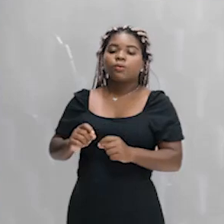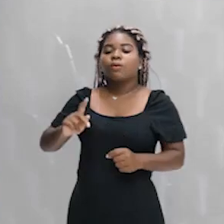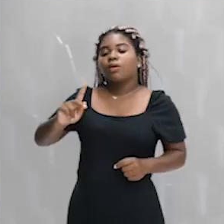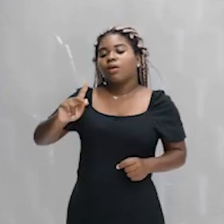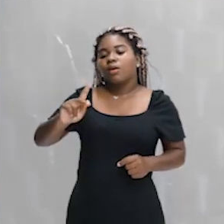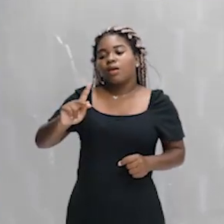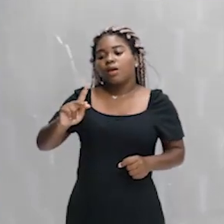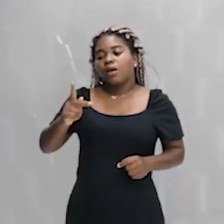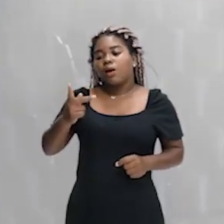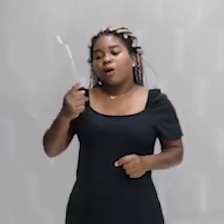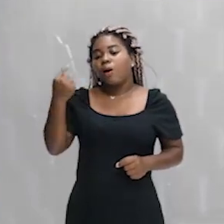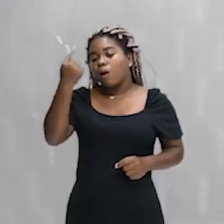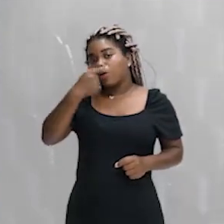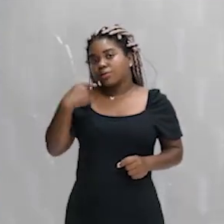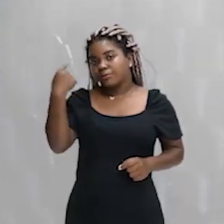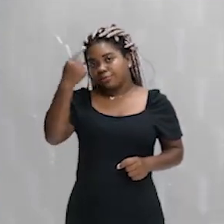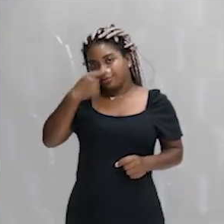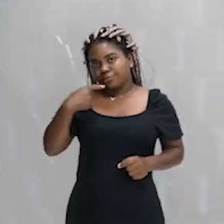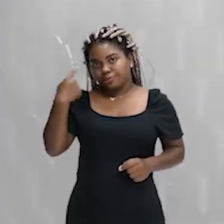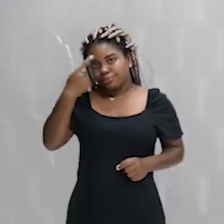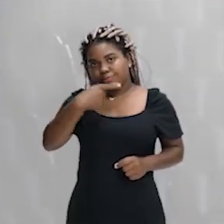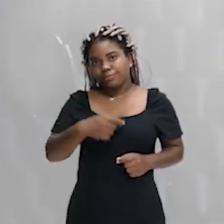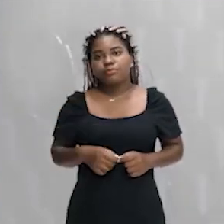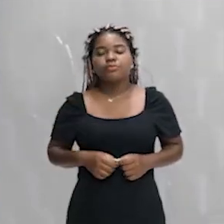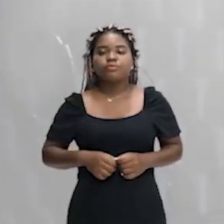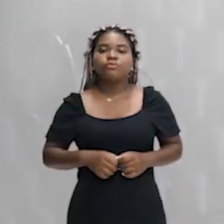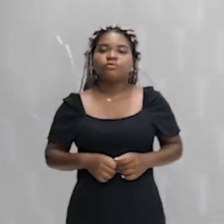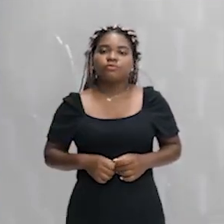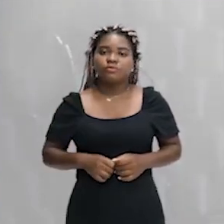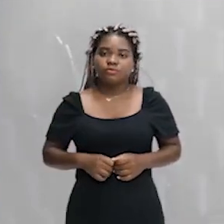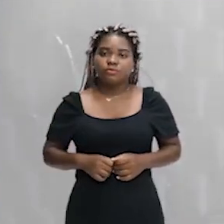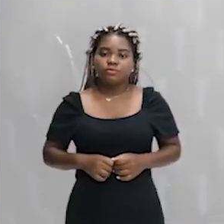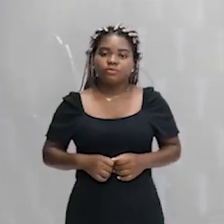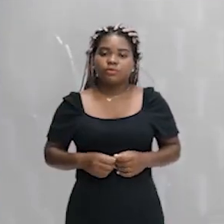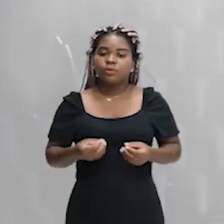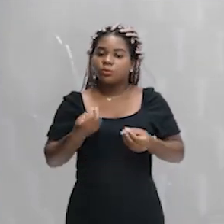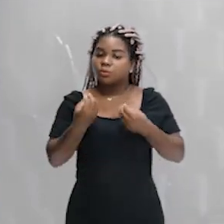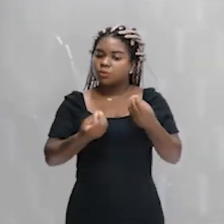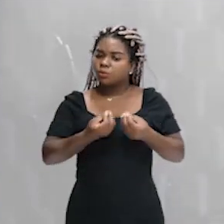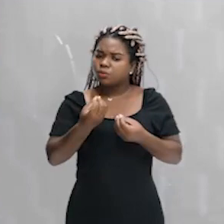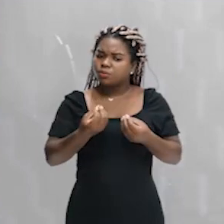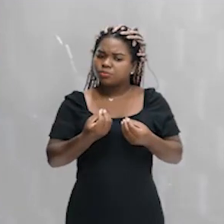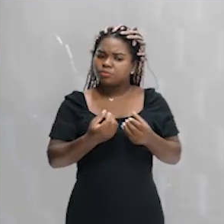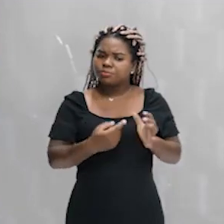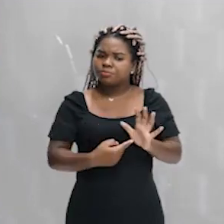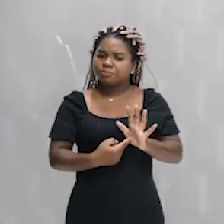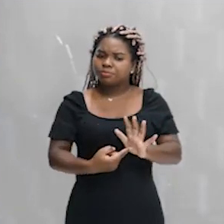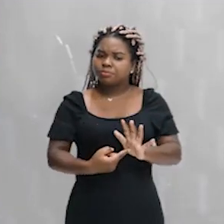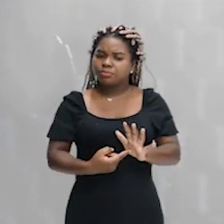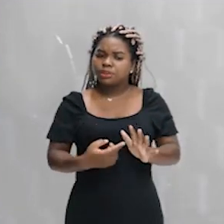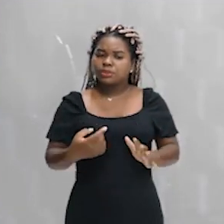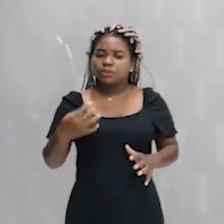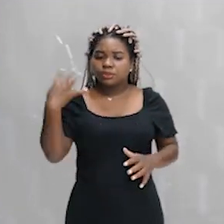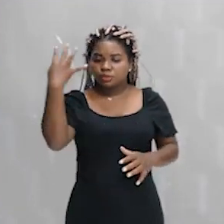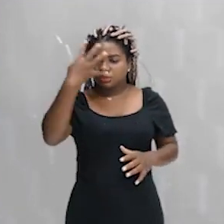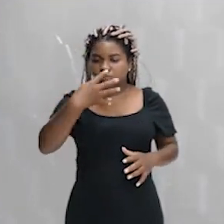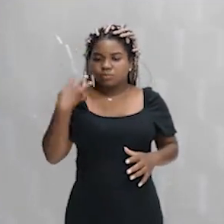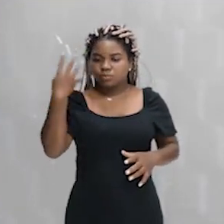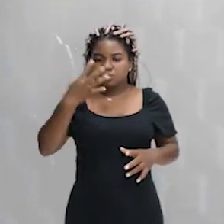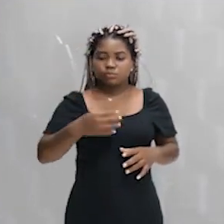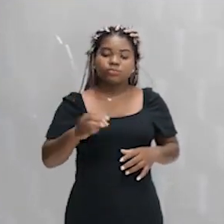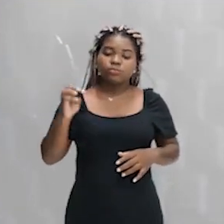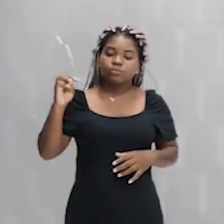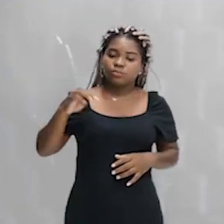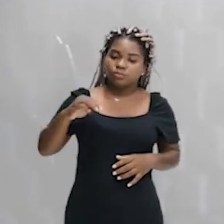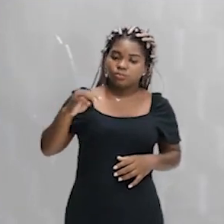em uma estratégia para fazer aparecer essas 4 horas em minutos, tá bom? Então,